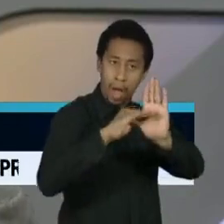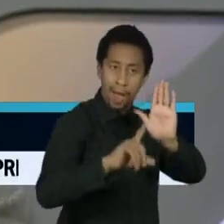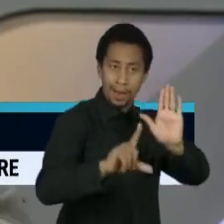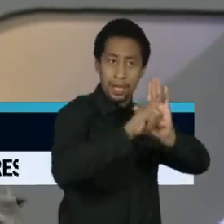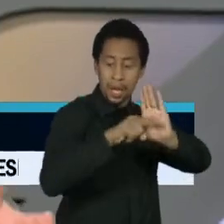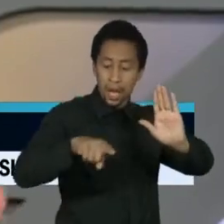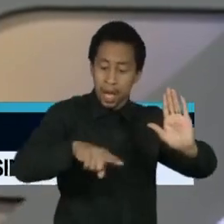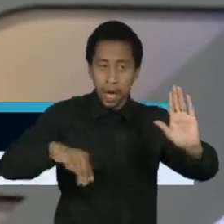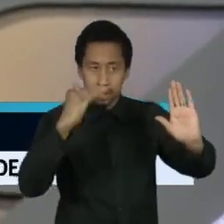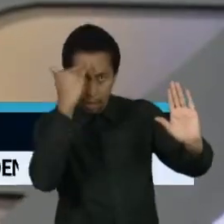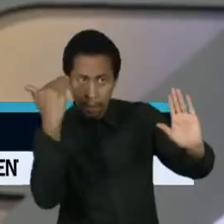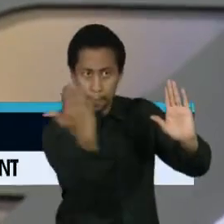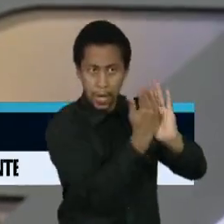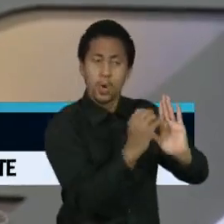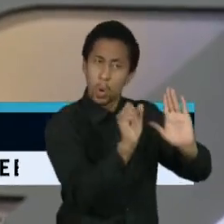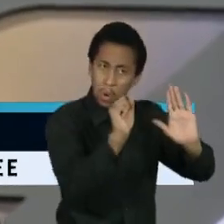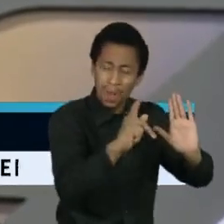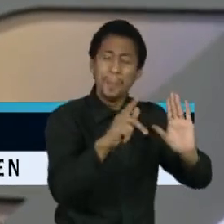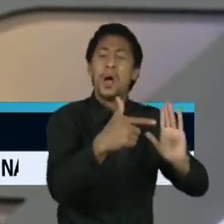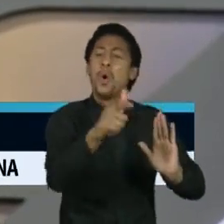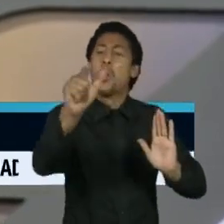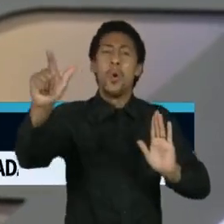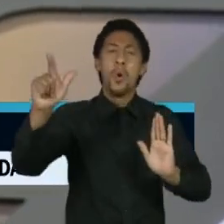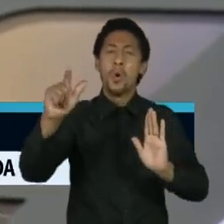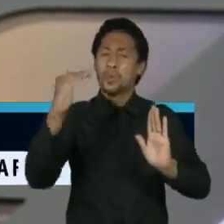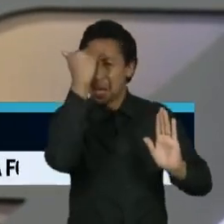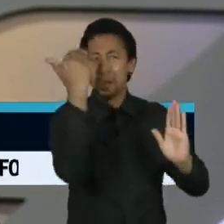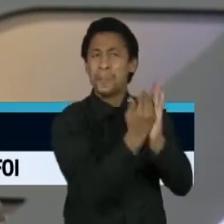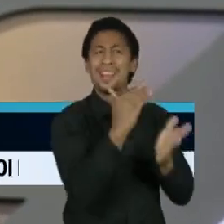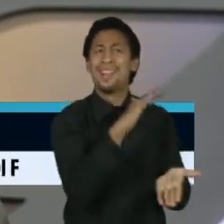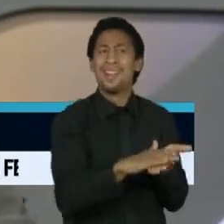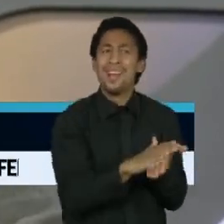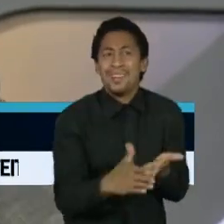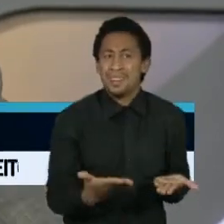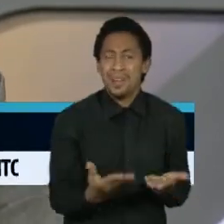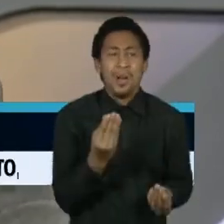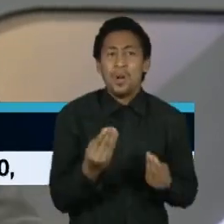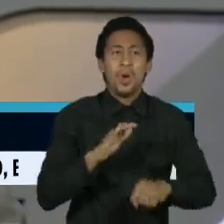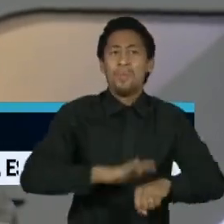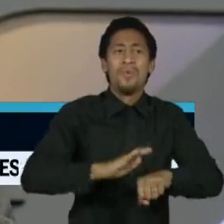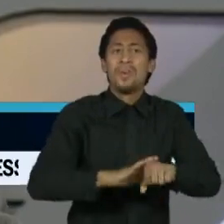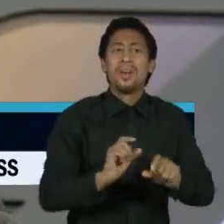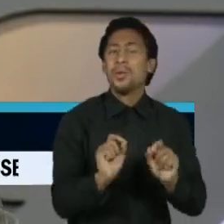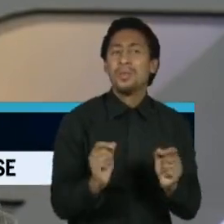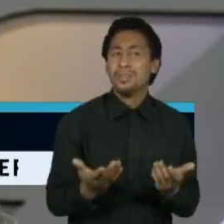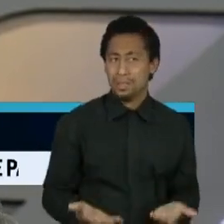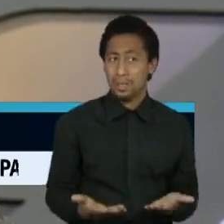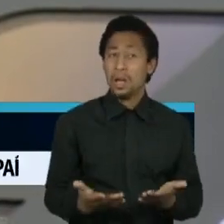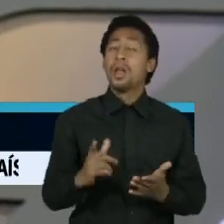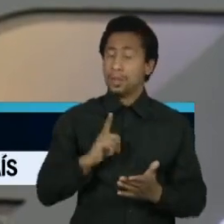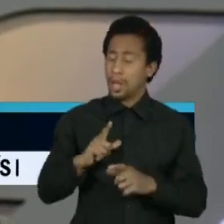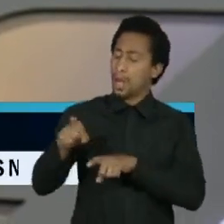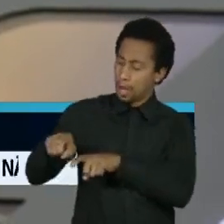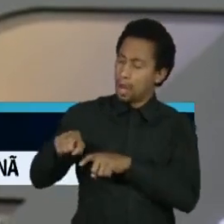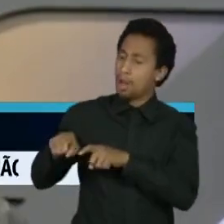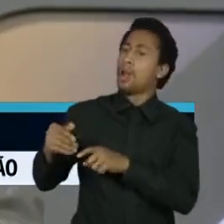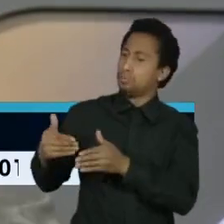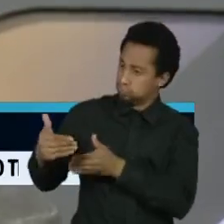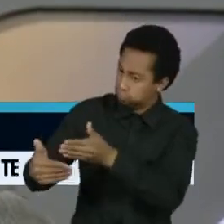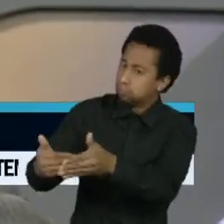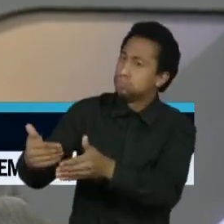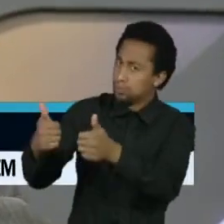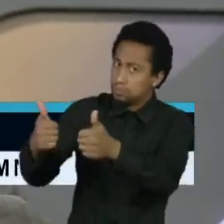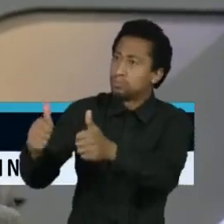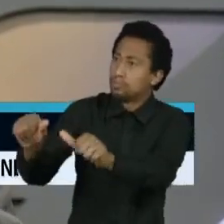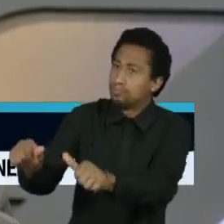aconteceu Tem vários tipos de agronegócio a gente caramba com a mesma coisa mas não é verdade tem setores muito eu não só de setores mais atrasados isso